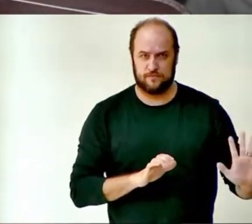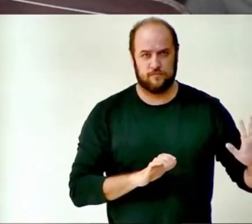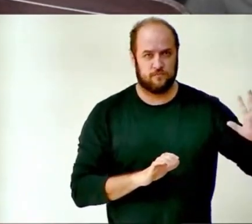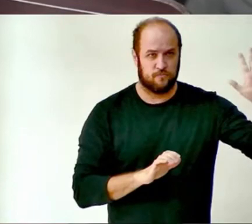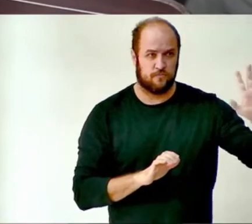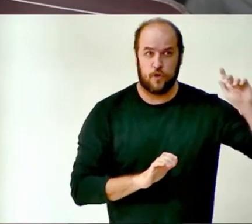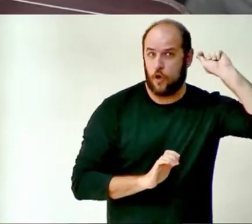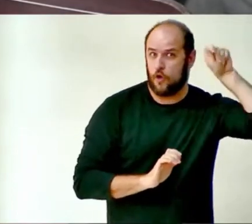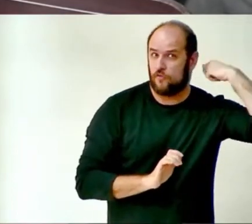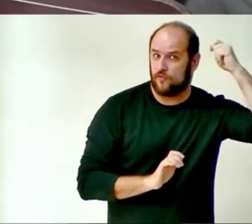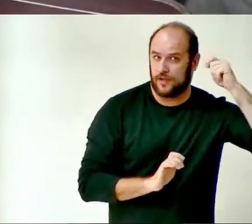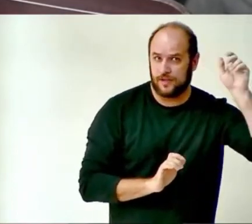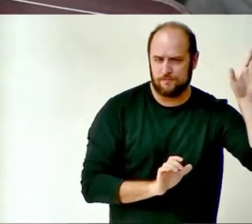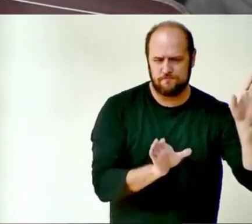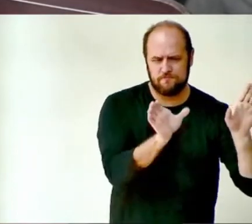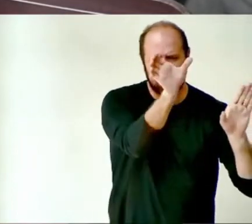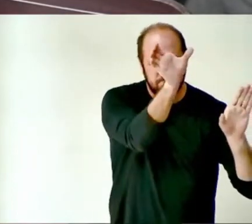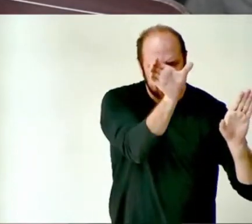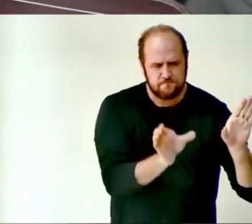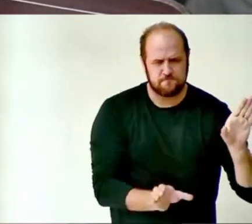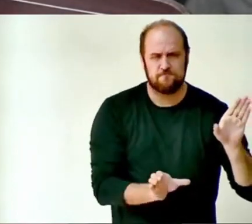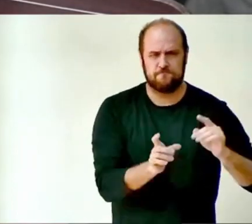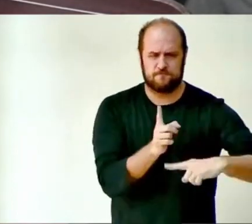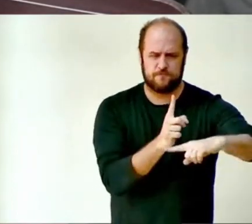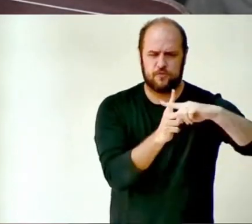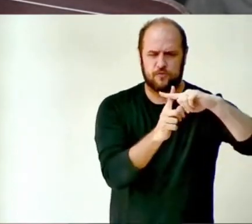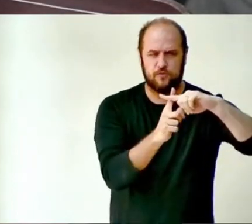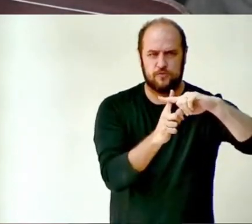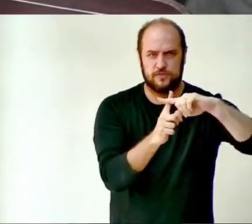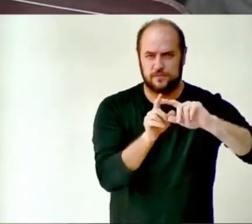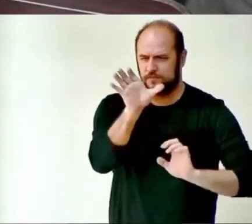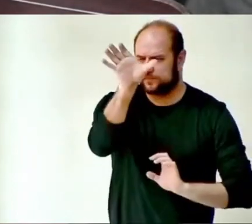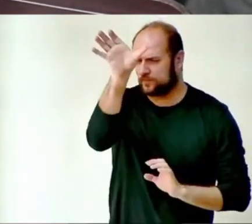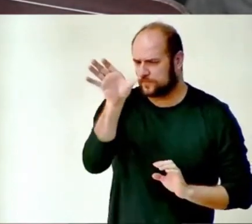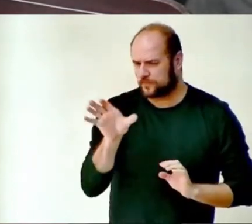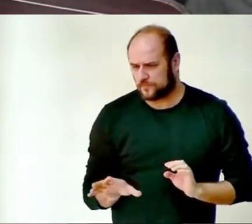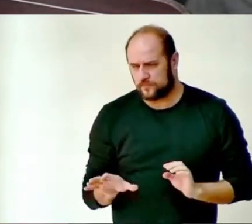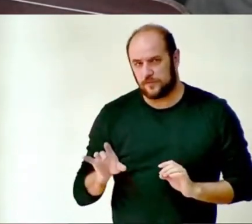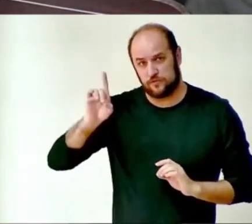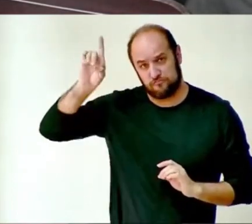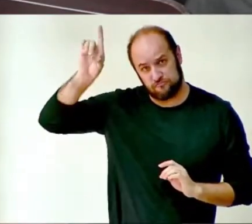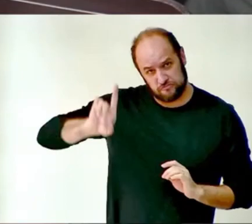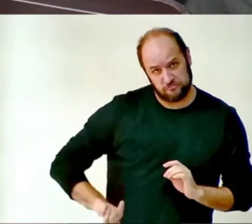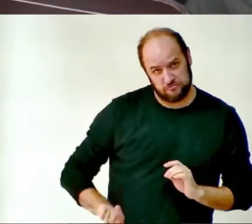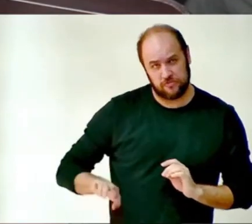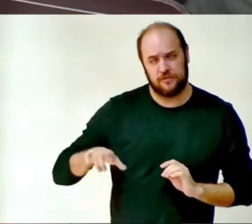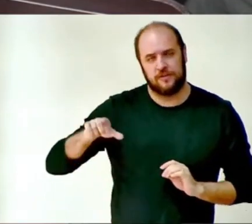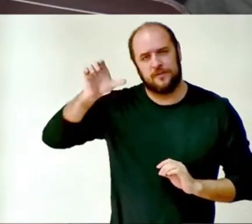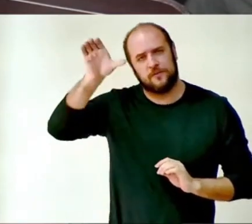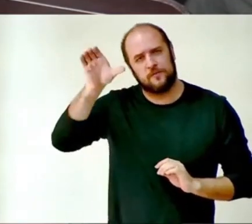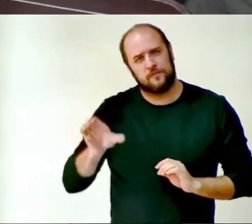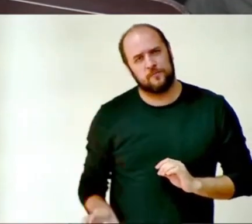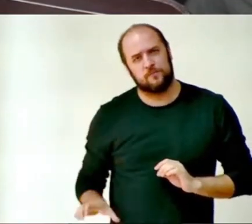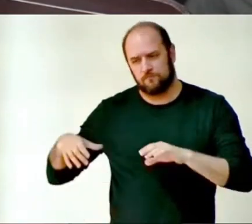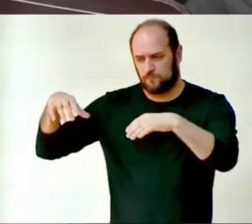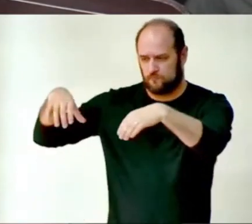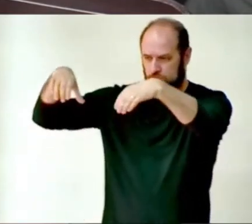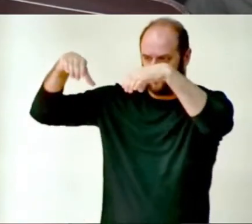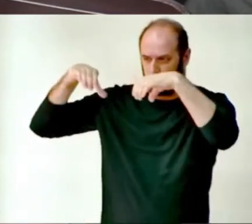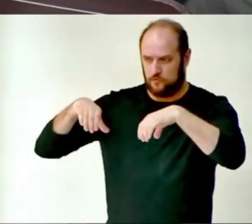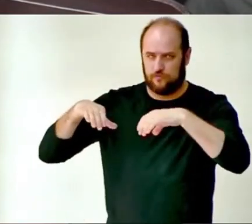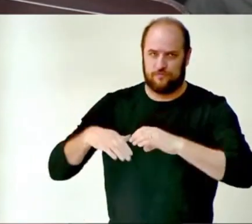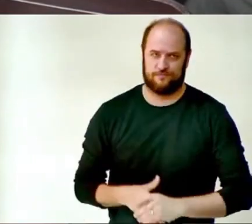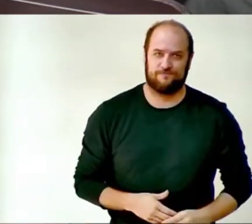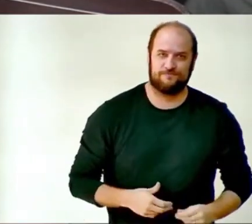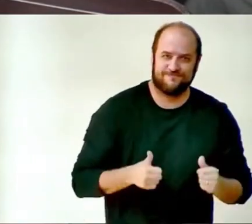ovelhinha. Bem no meio da folha, uma cruz. E no lado direito da folha, um trono.